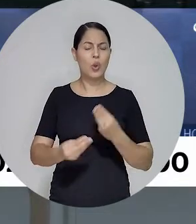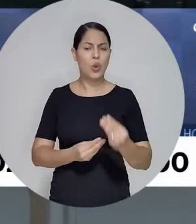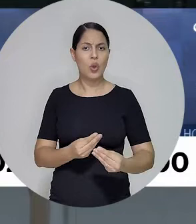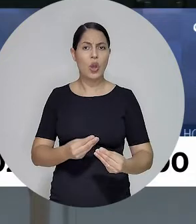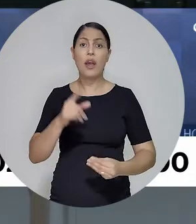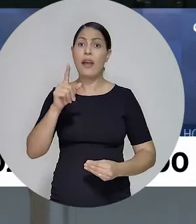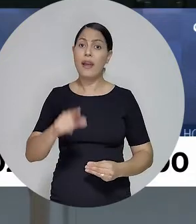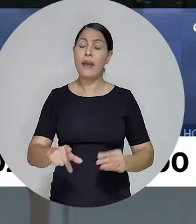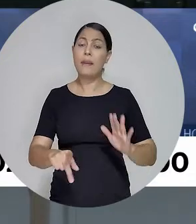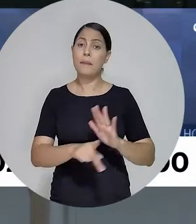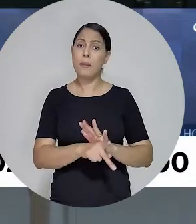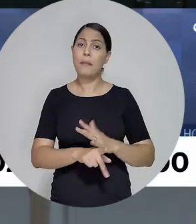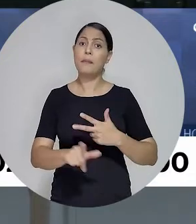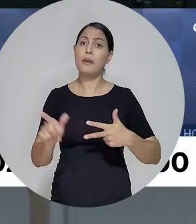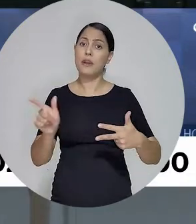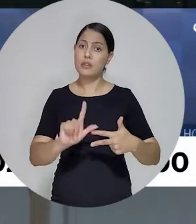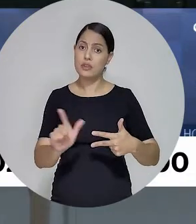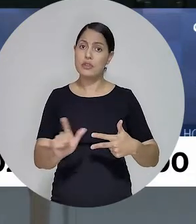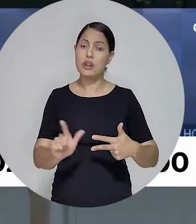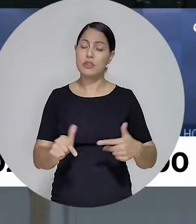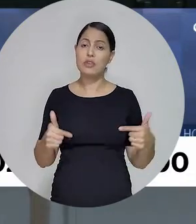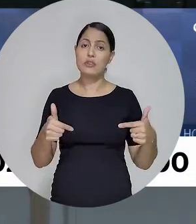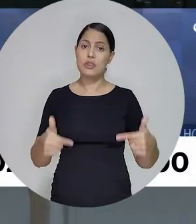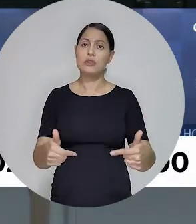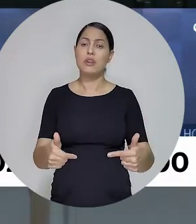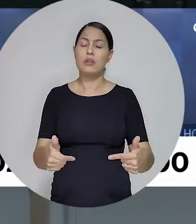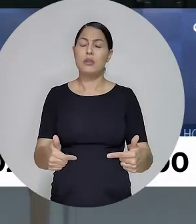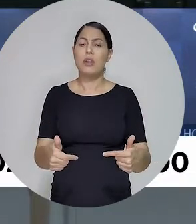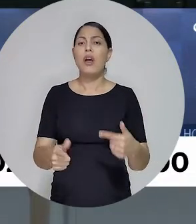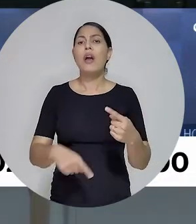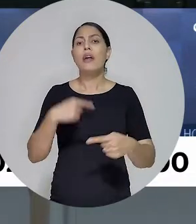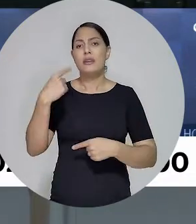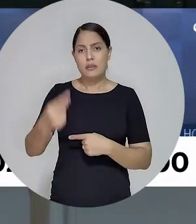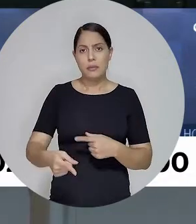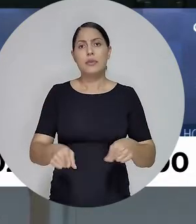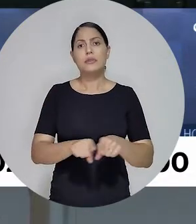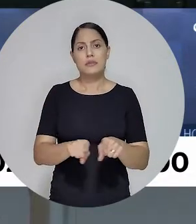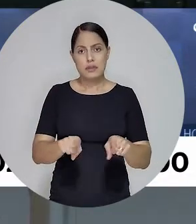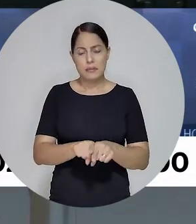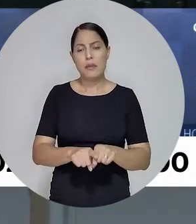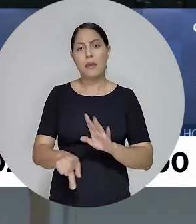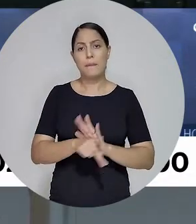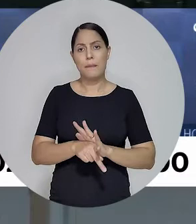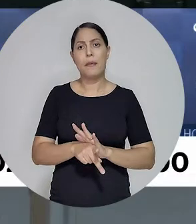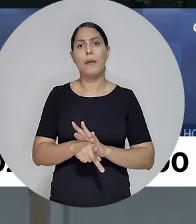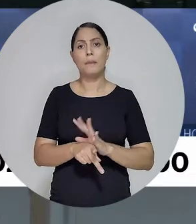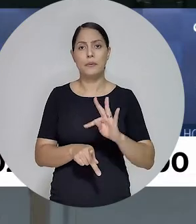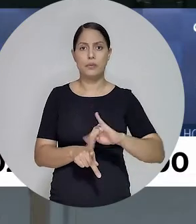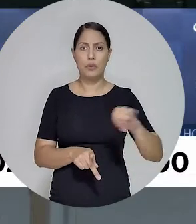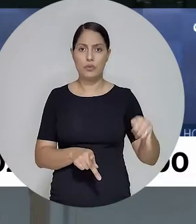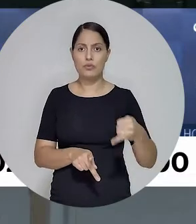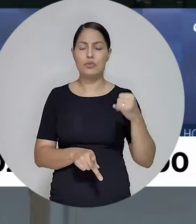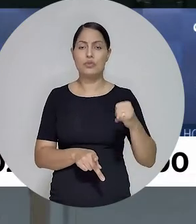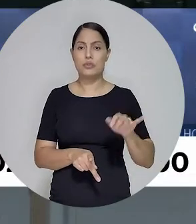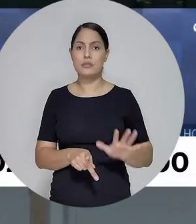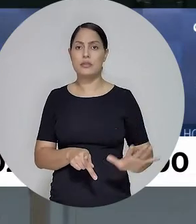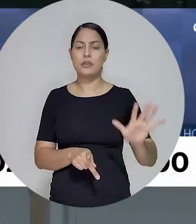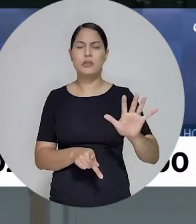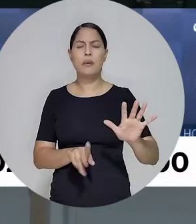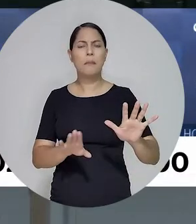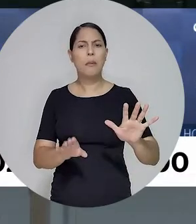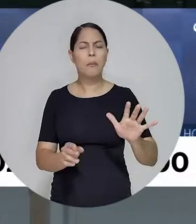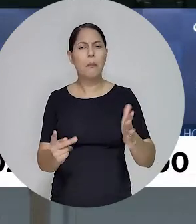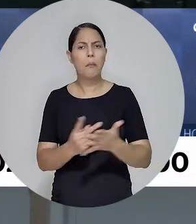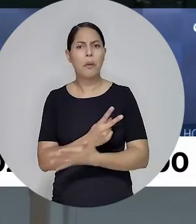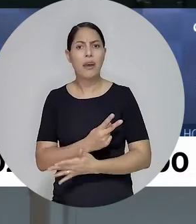Ministério Público, por meio de um ato legislativo e, consequentemente, após isso, um ato normativo do próprio Tribunal de